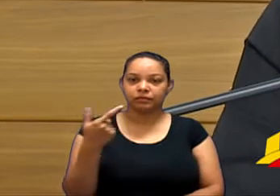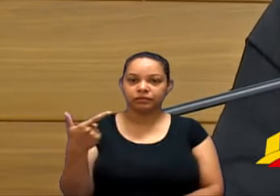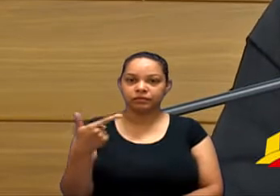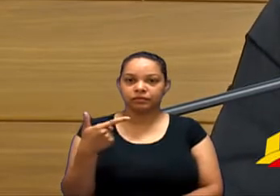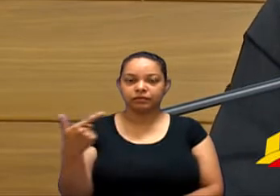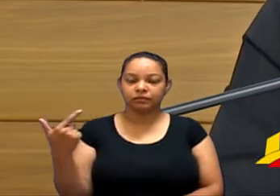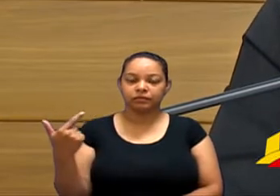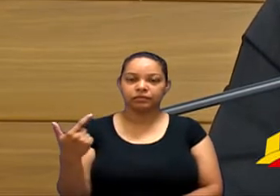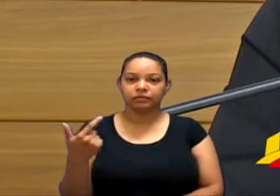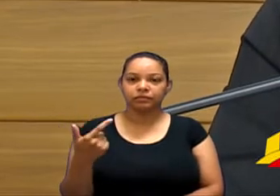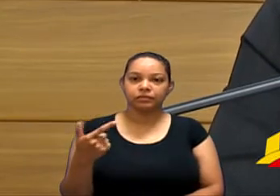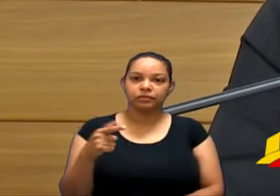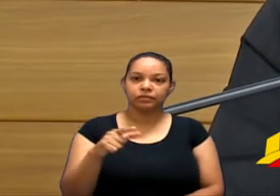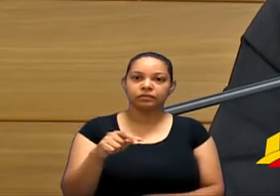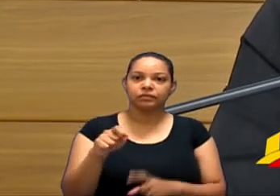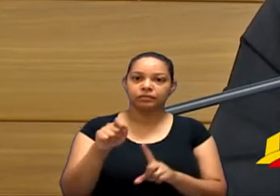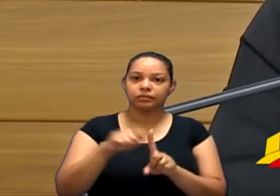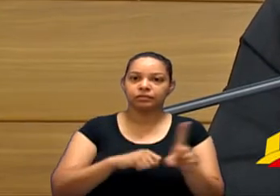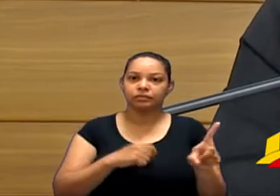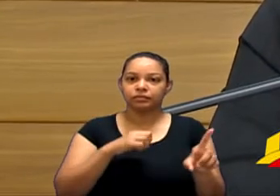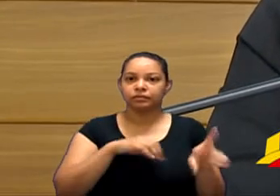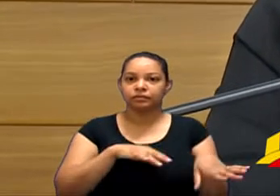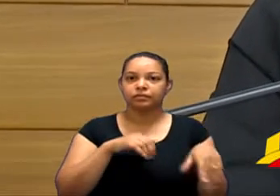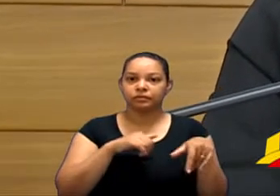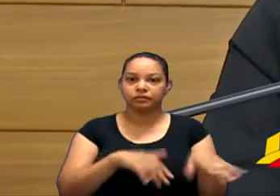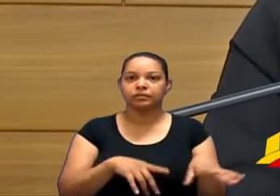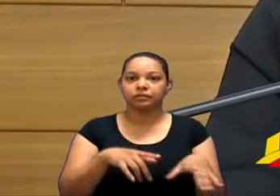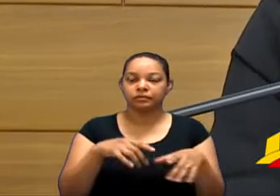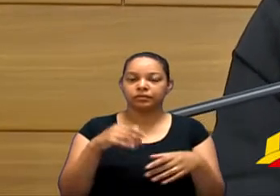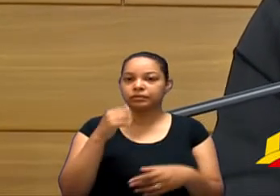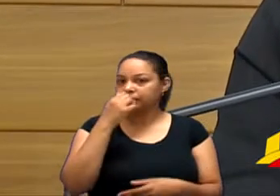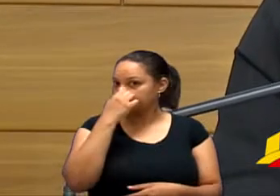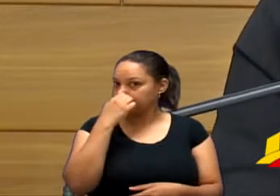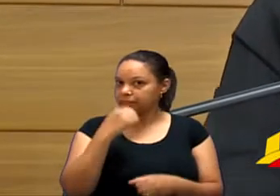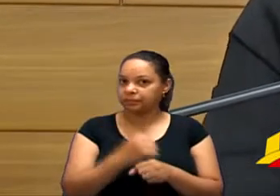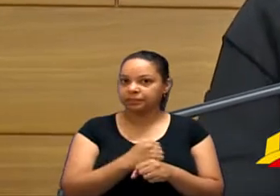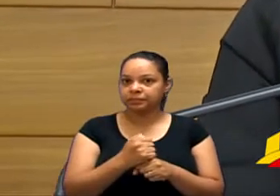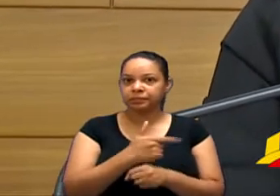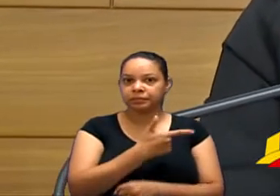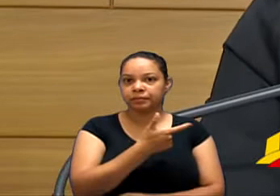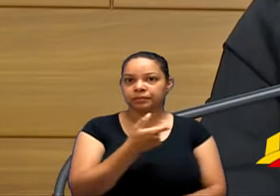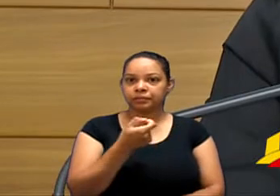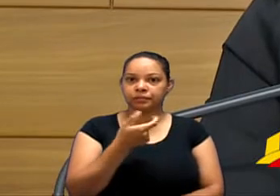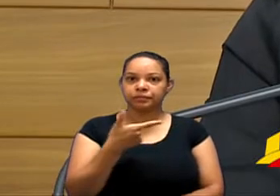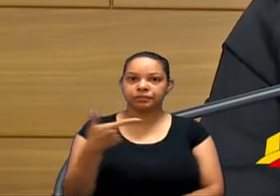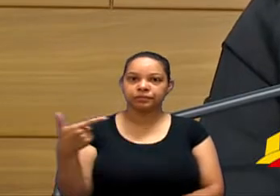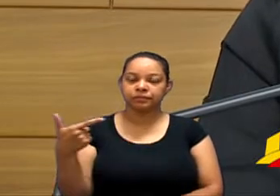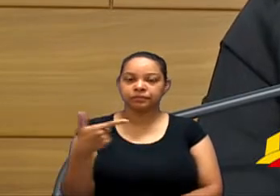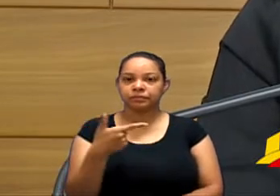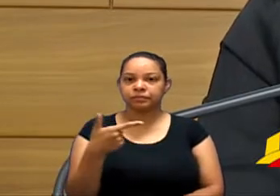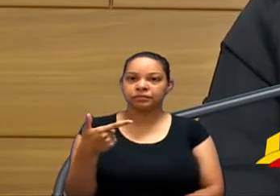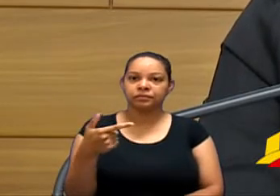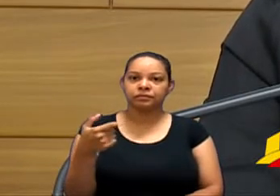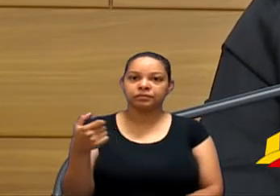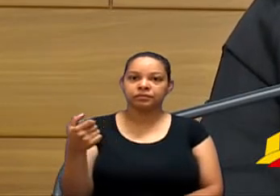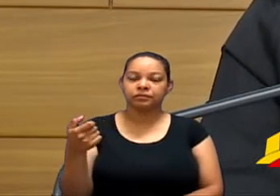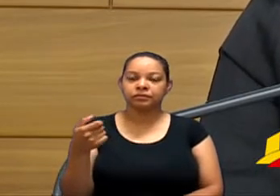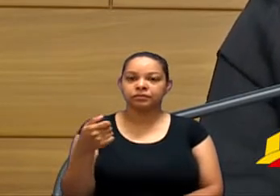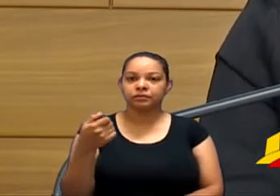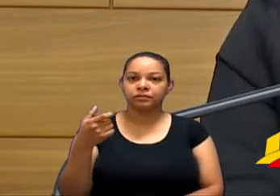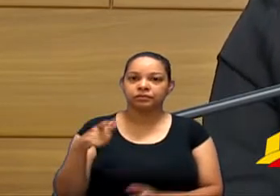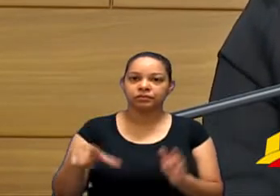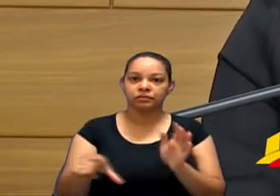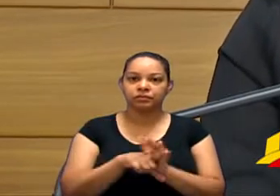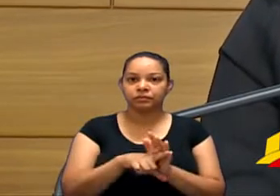que é o fundre referente ao mês de setembro 2022 em atendimento eu falei número 5.757 98